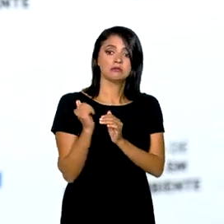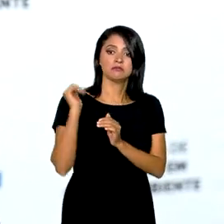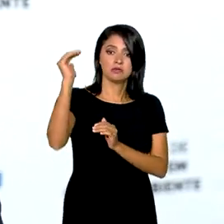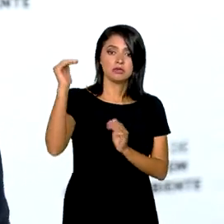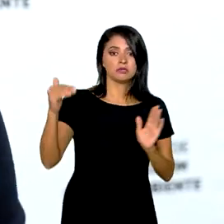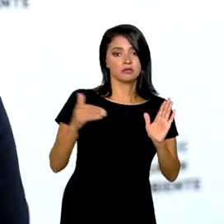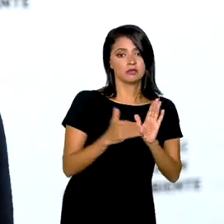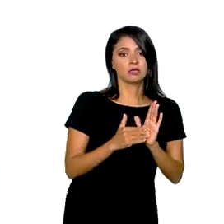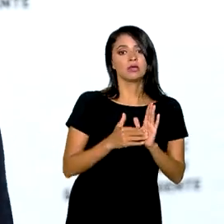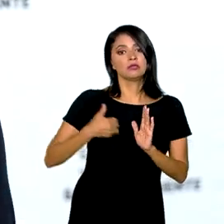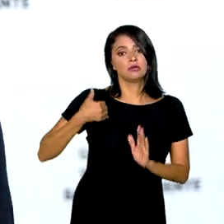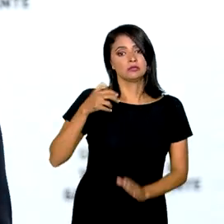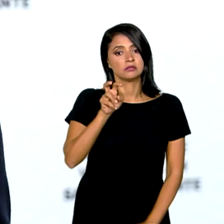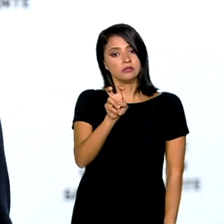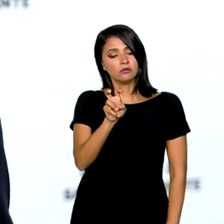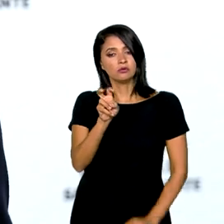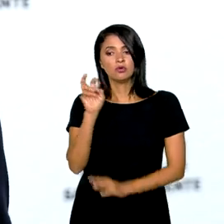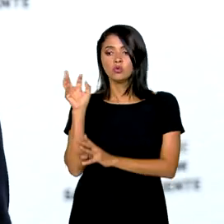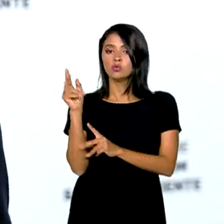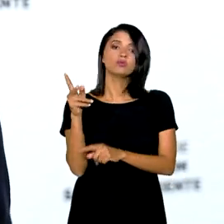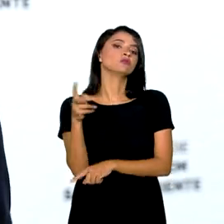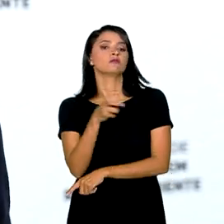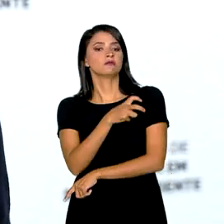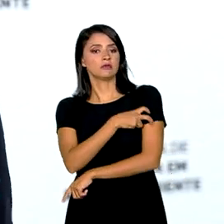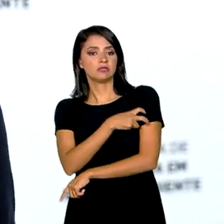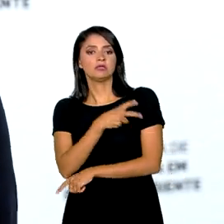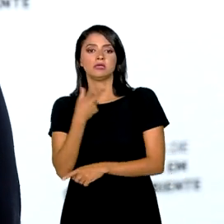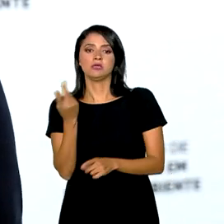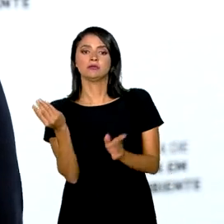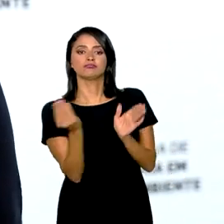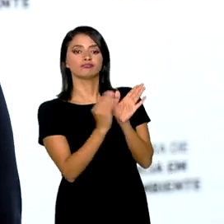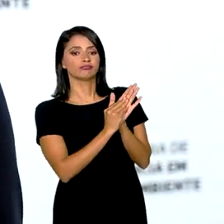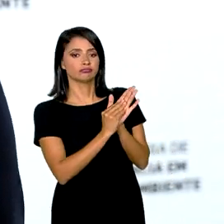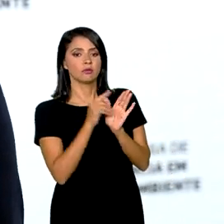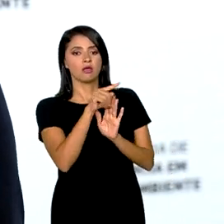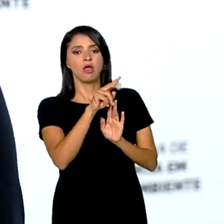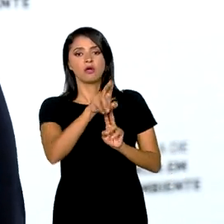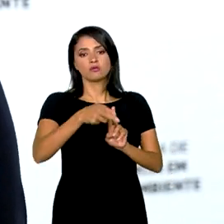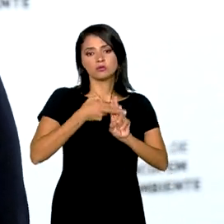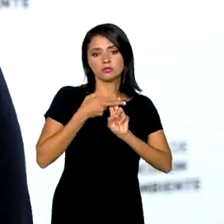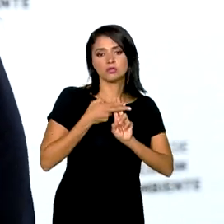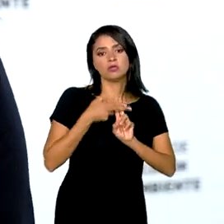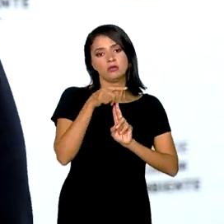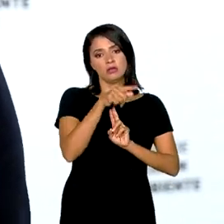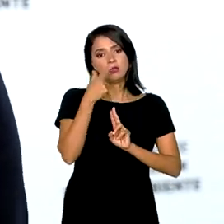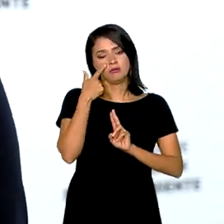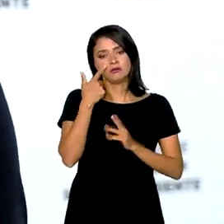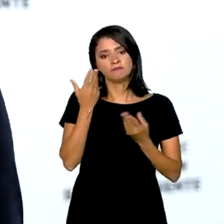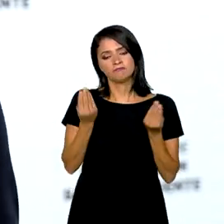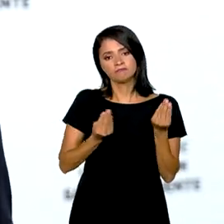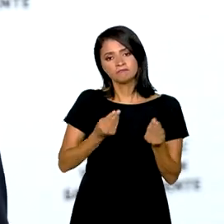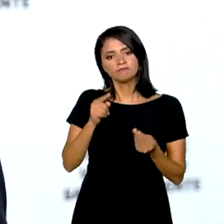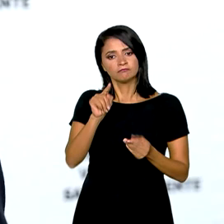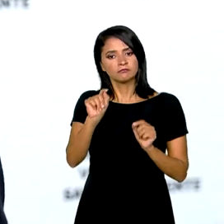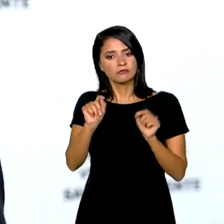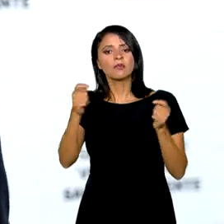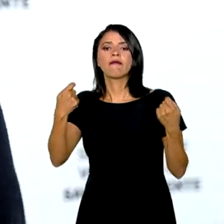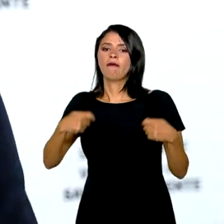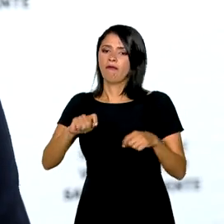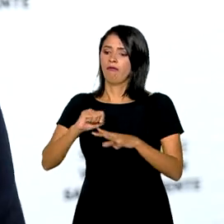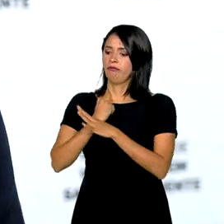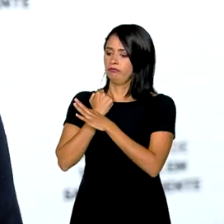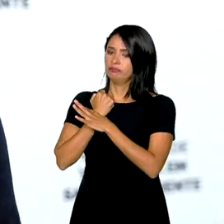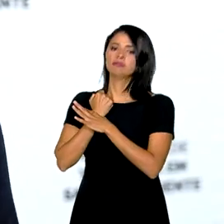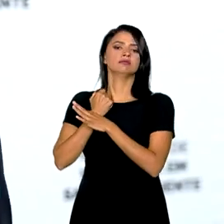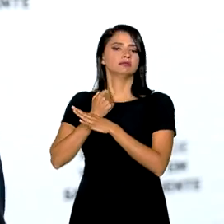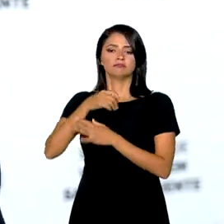até 5 anos. Todas as vacinas incorporadas ao nosso Programa Nacional de Imunizações, elas são